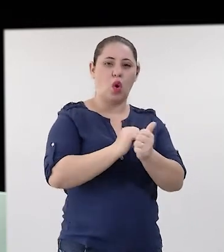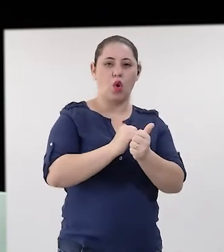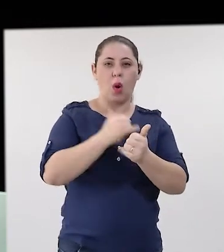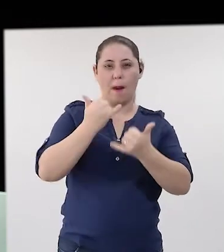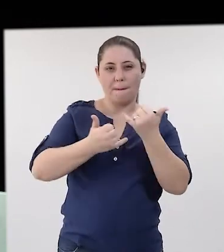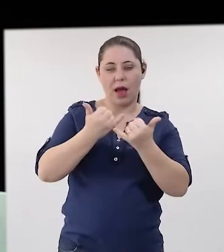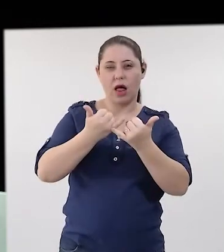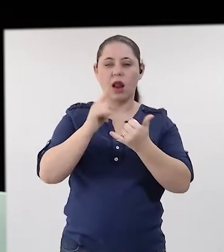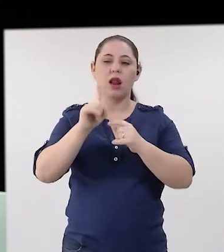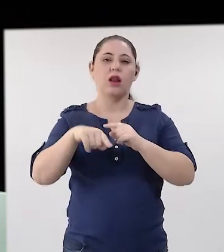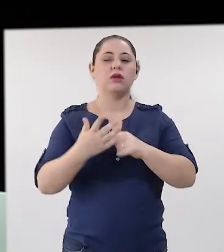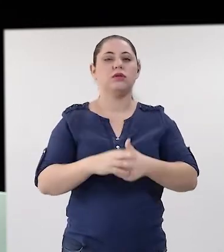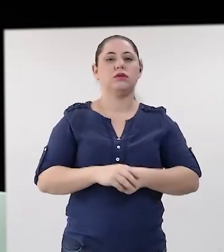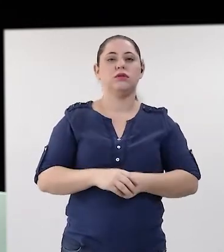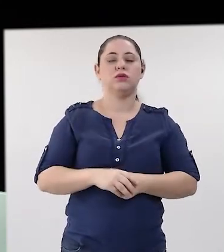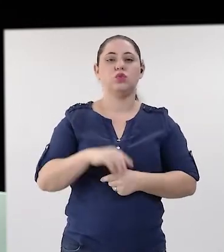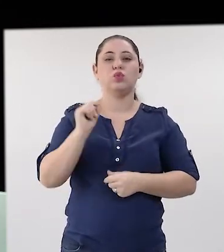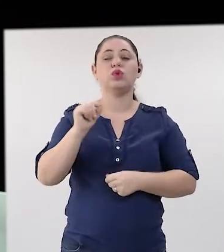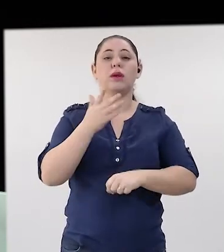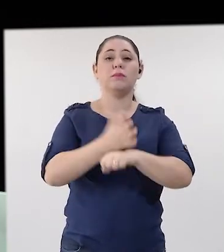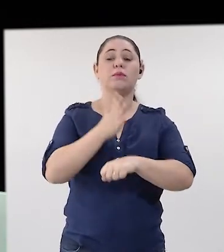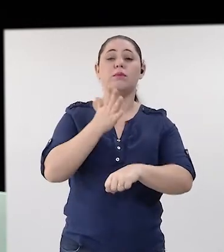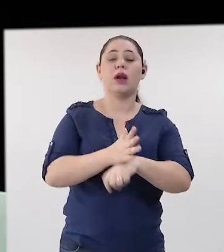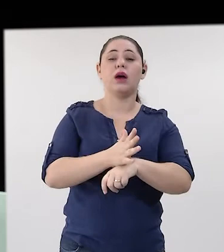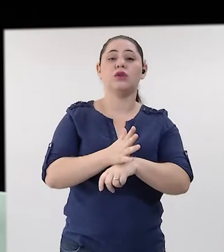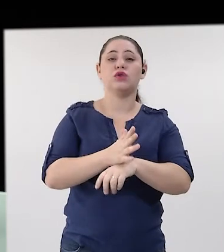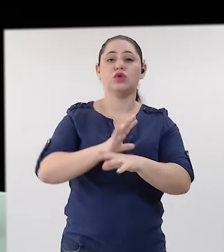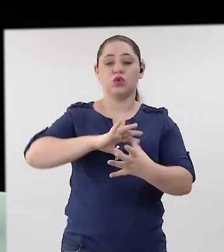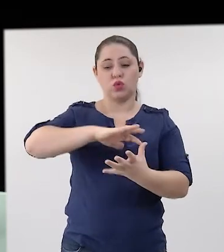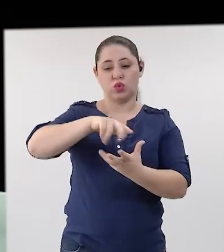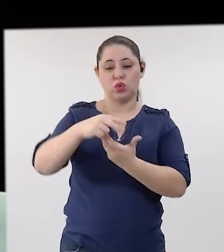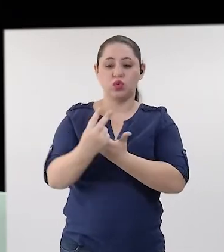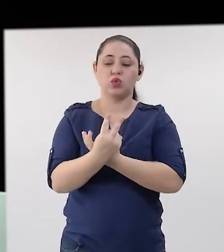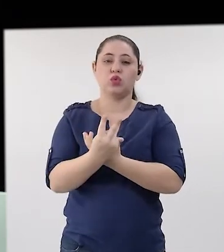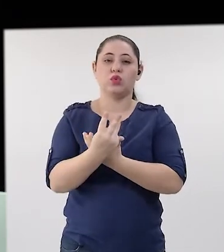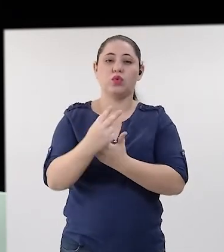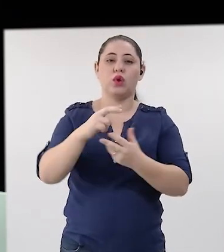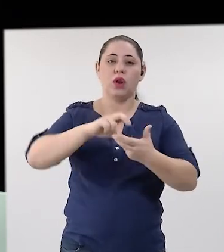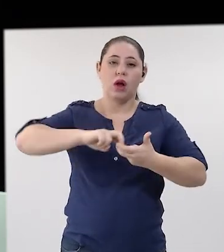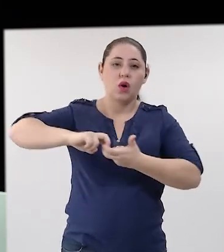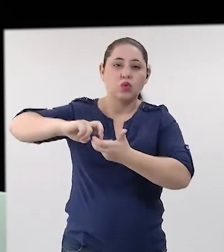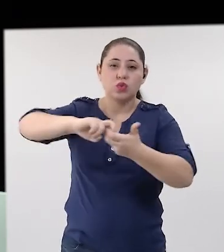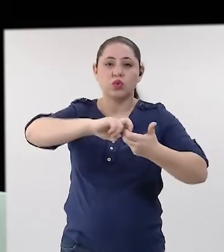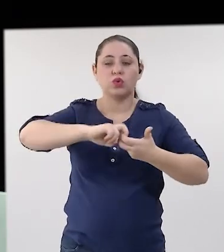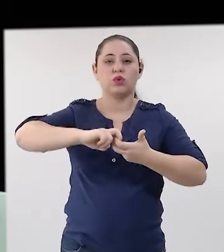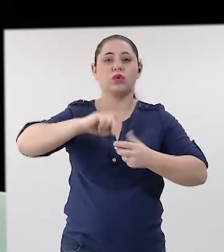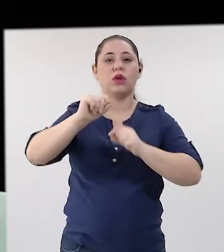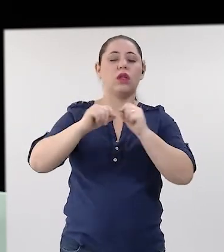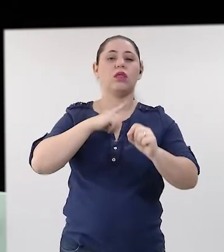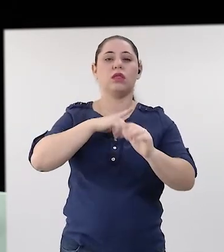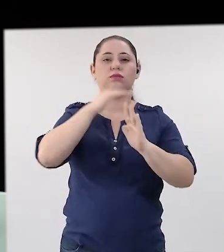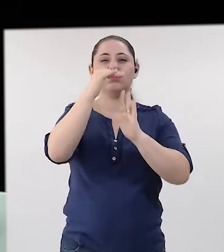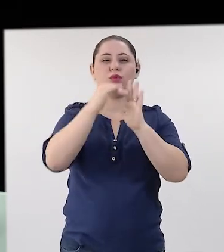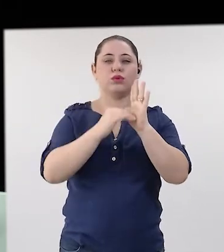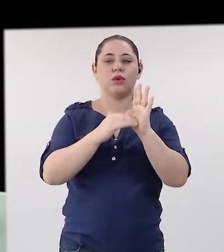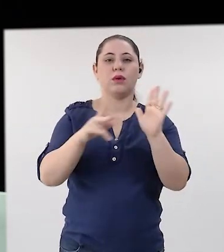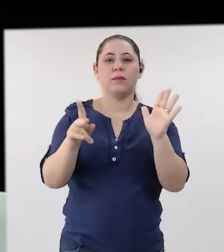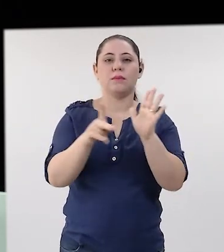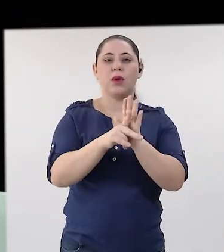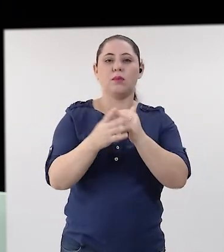essa questão das práticas sustentáveis da ONU, que a gente falou agora há pouco, de ter elementos